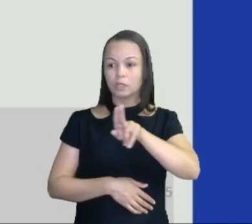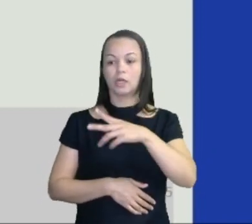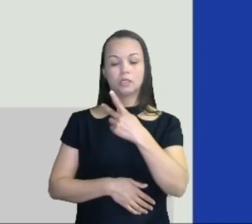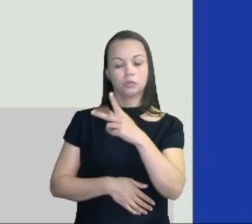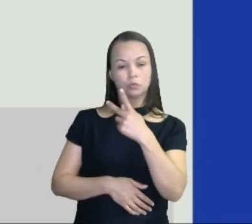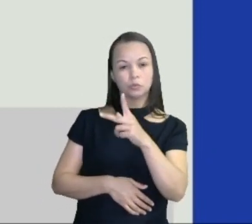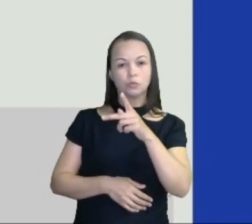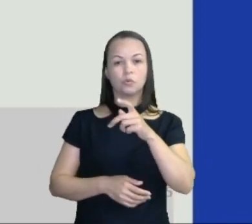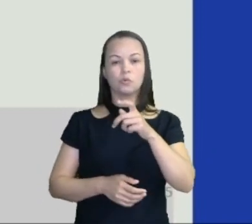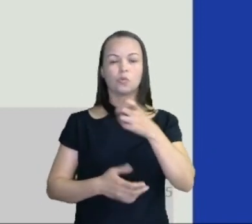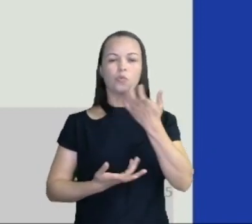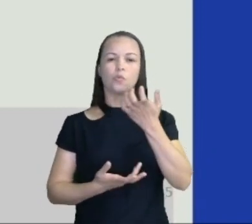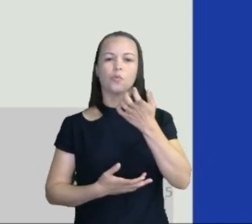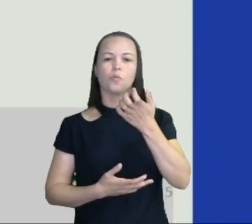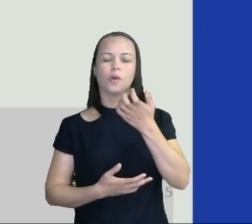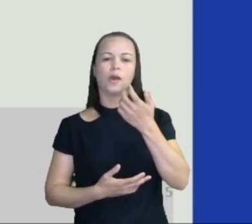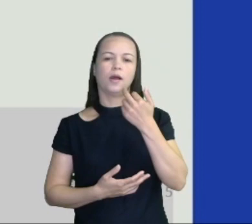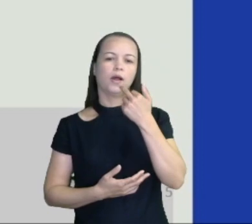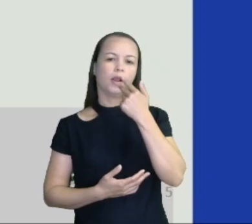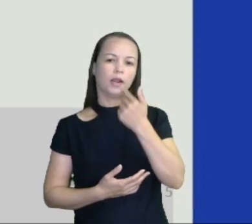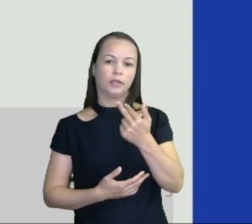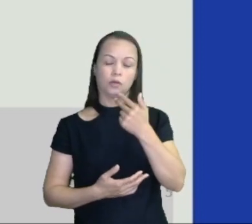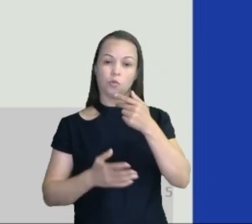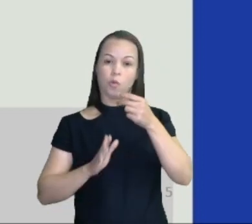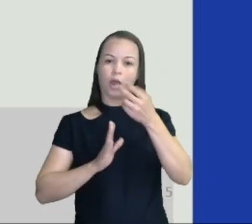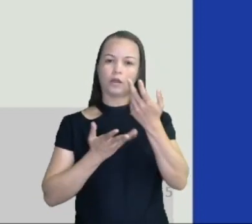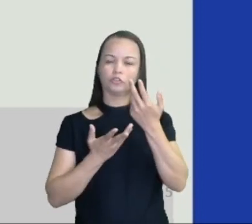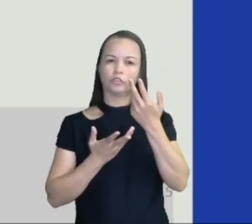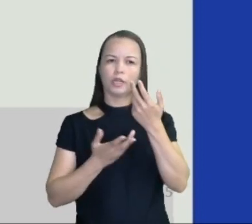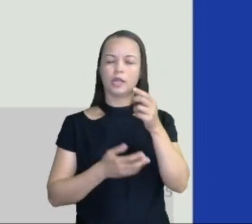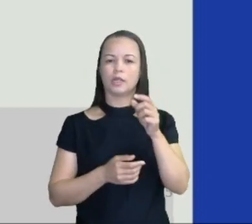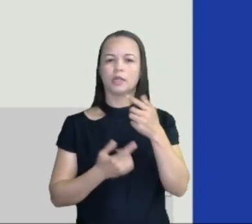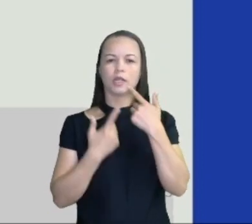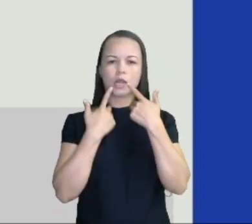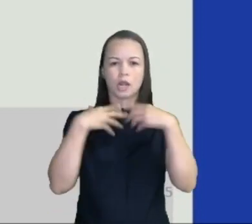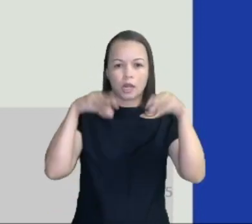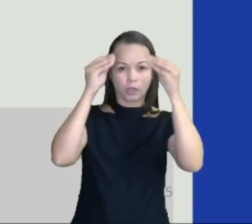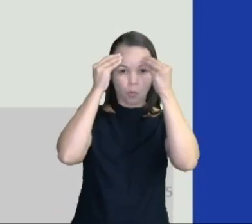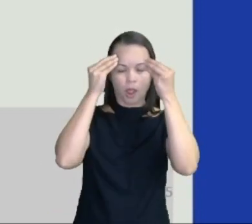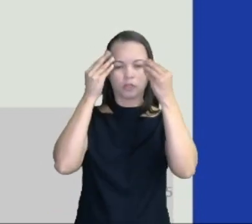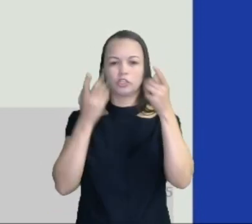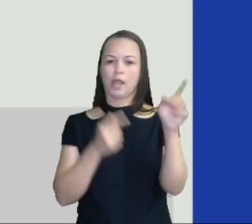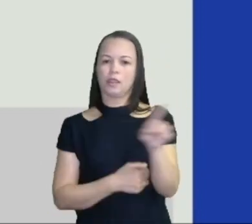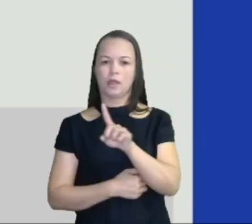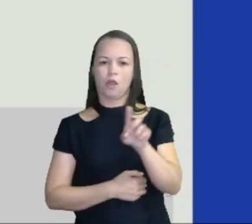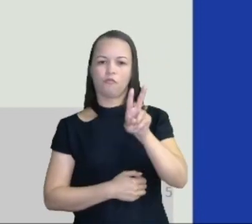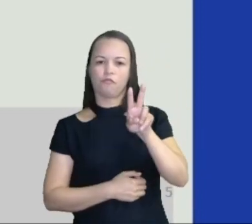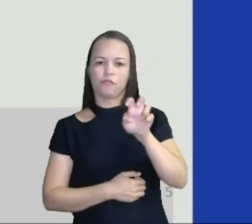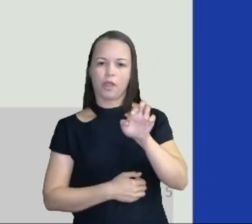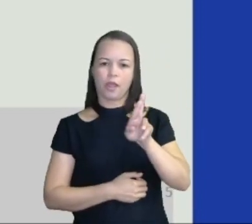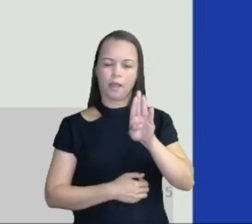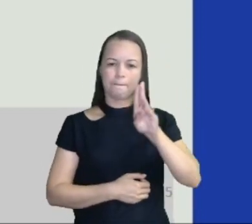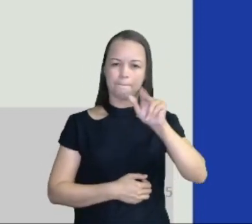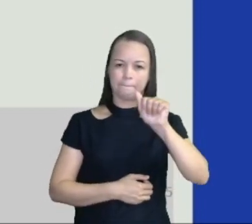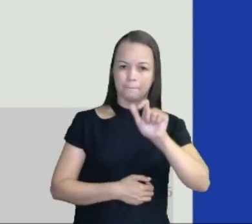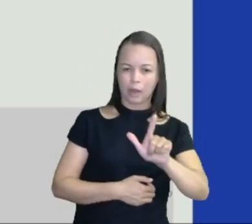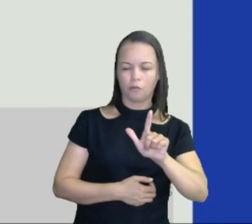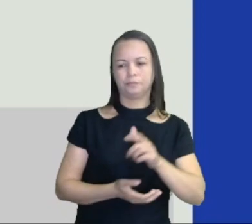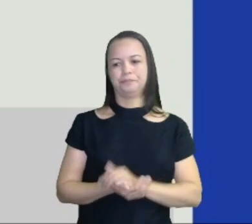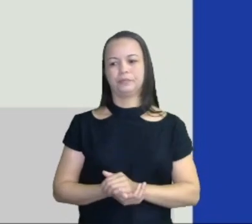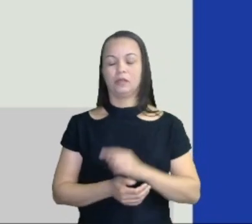linguagem não verbal. Estou se comunicando com você, tá bom? Vamos entender o que está na